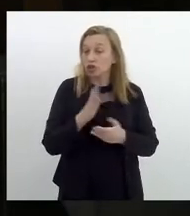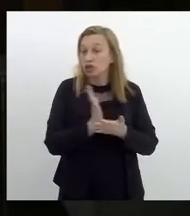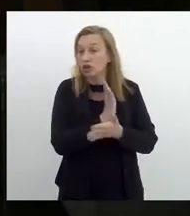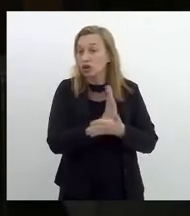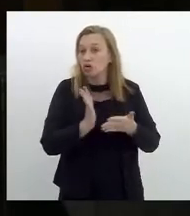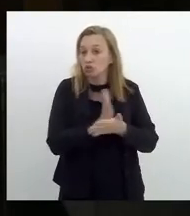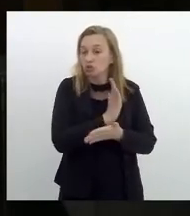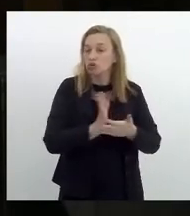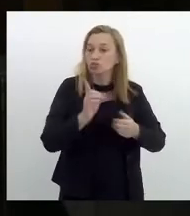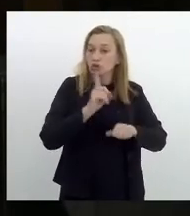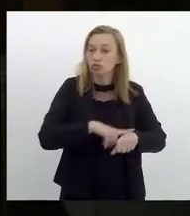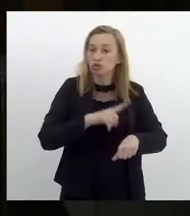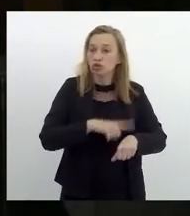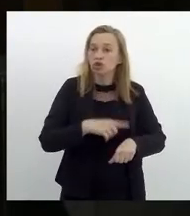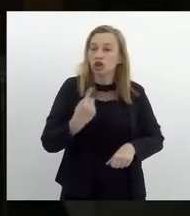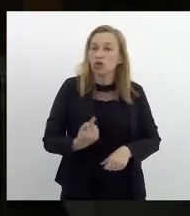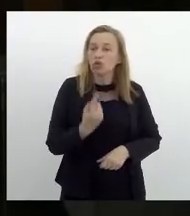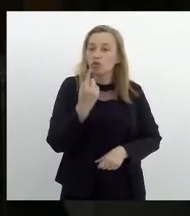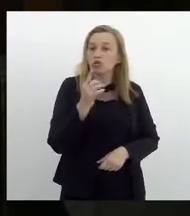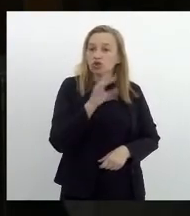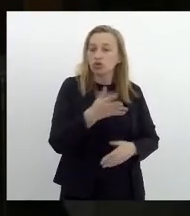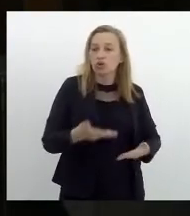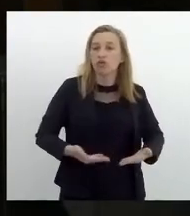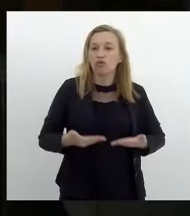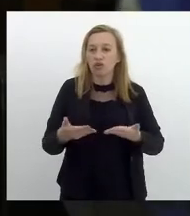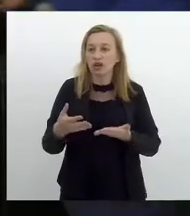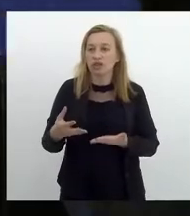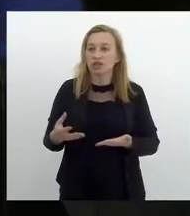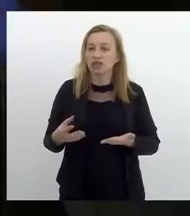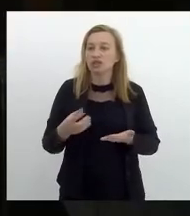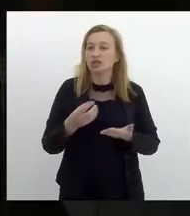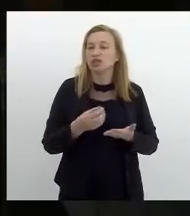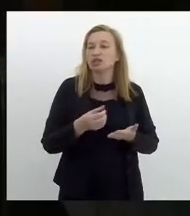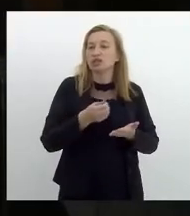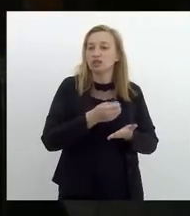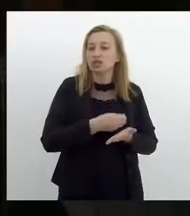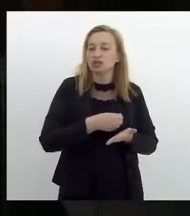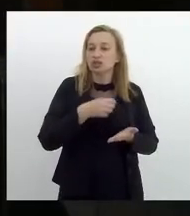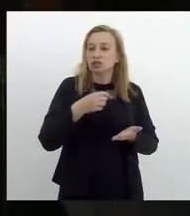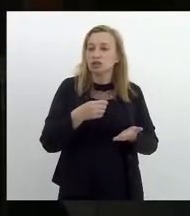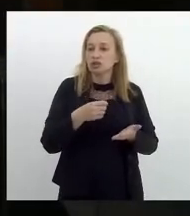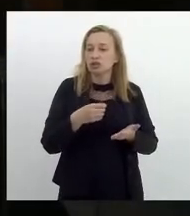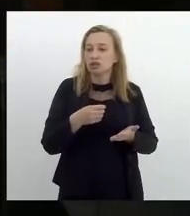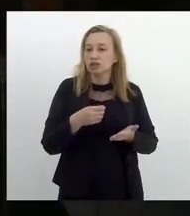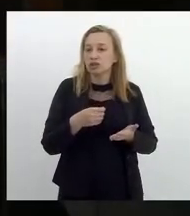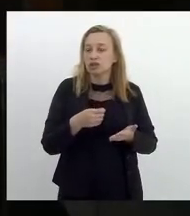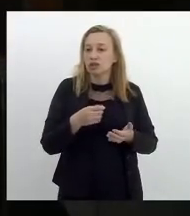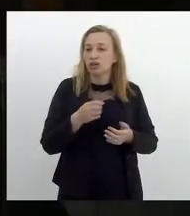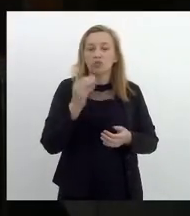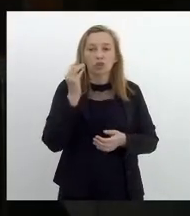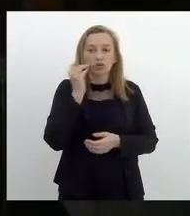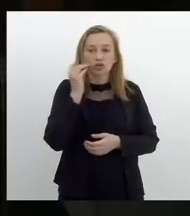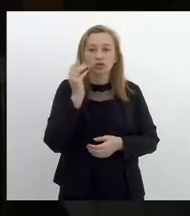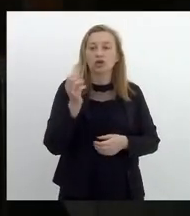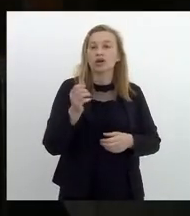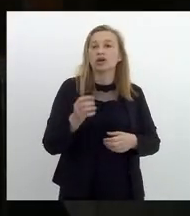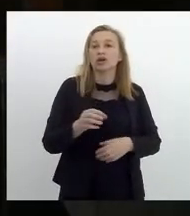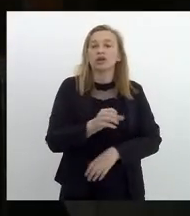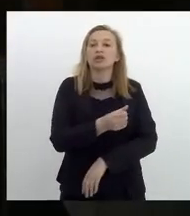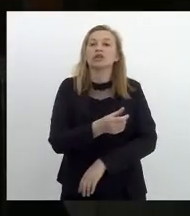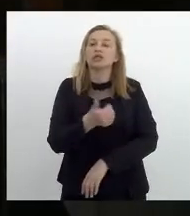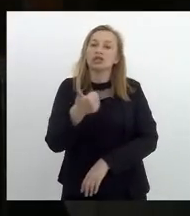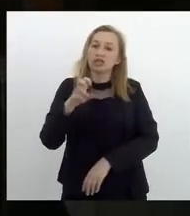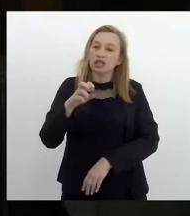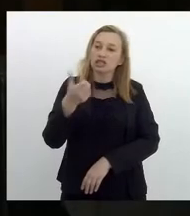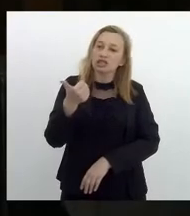casos, a única oferta de matrícula para estudantes de ensino médio de 15, 16, 17